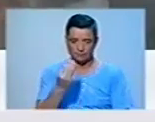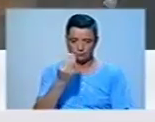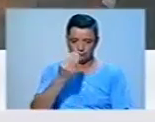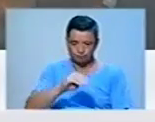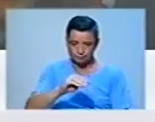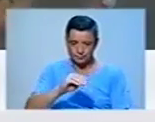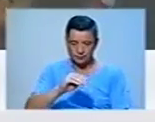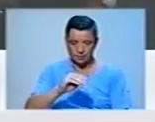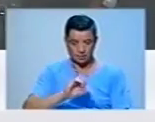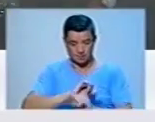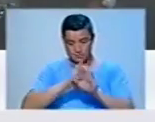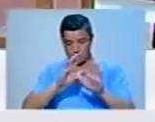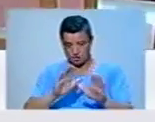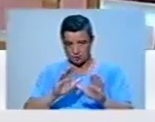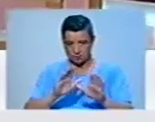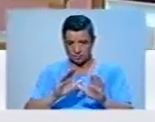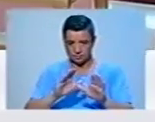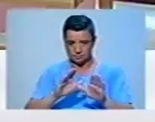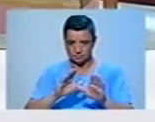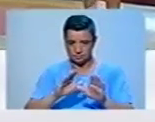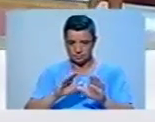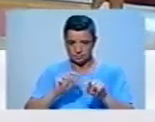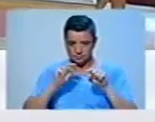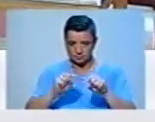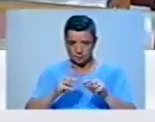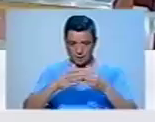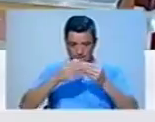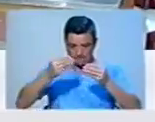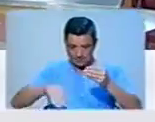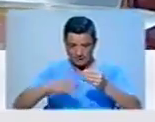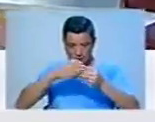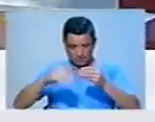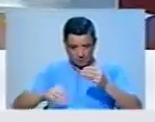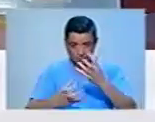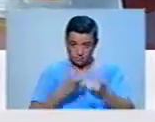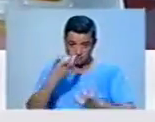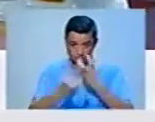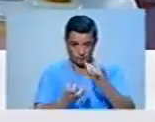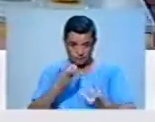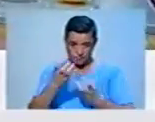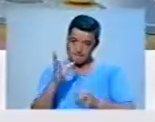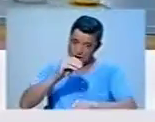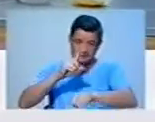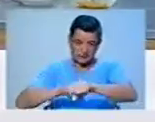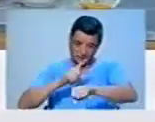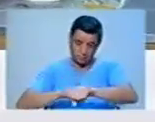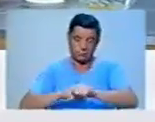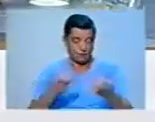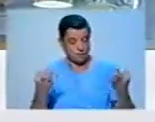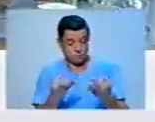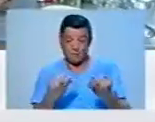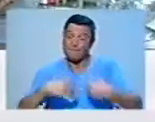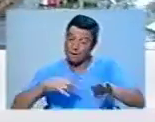adicionar, e claro, em casa deixamos sempre um bocadinho mais, deixamos mesmo que o pimento fique bem macio. Aqui precisaria um bocadinho de mais tempo, mas eu